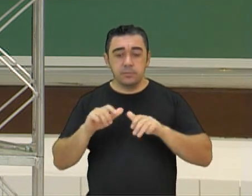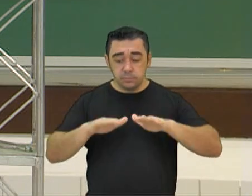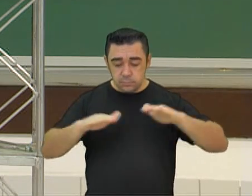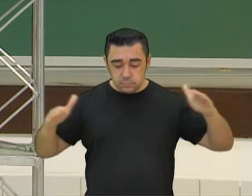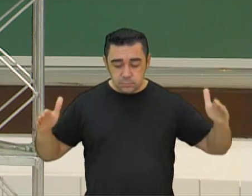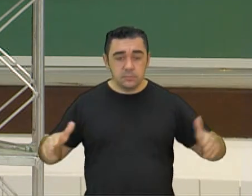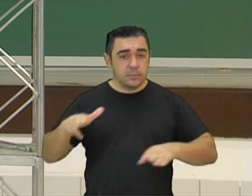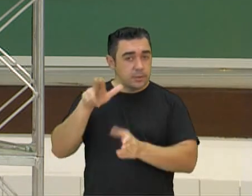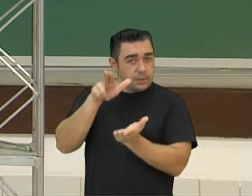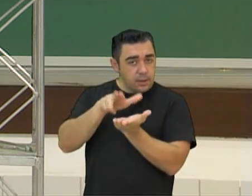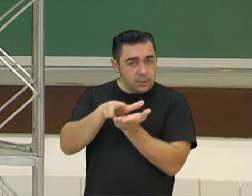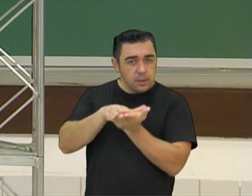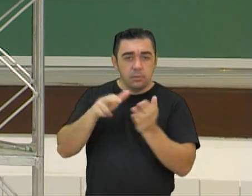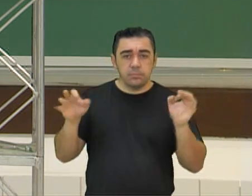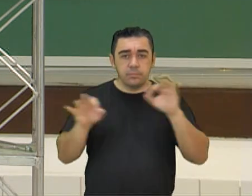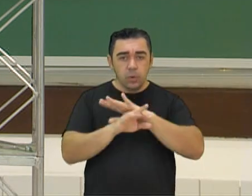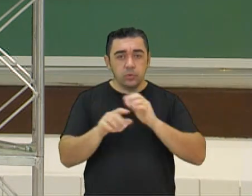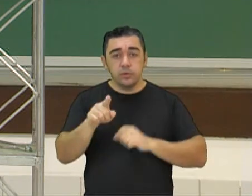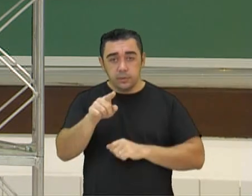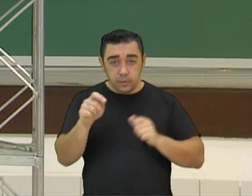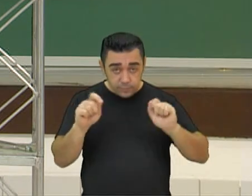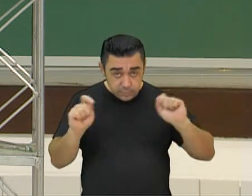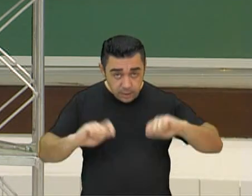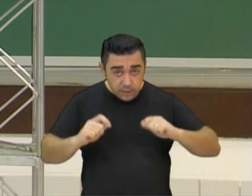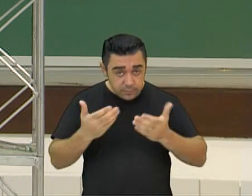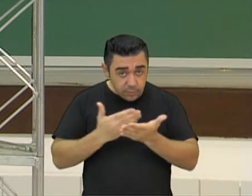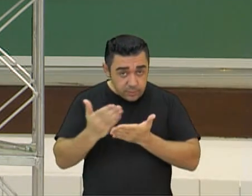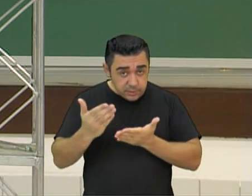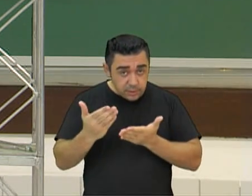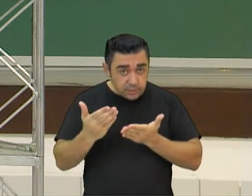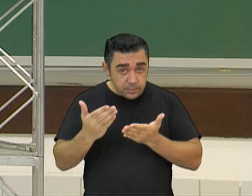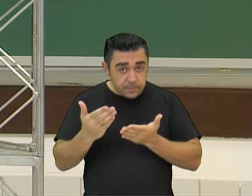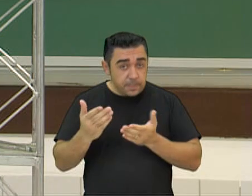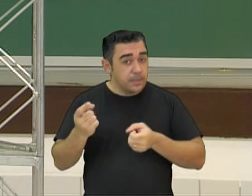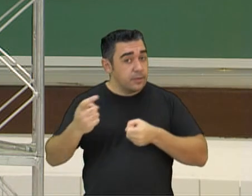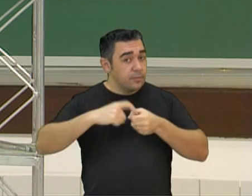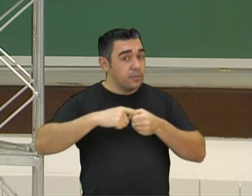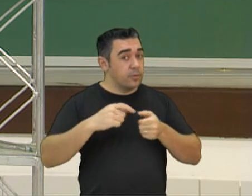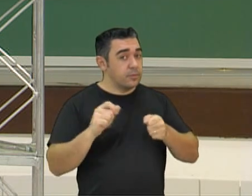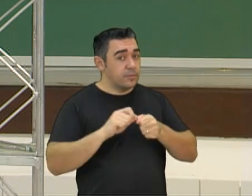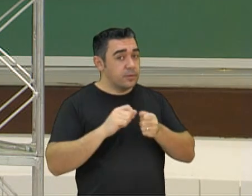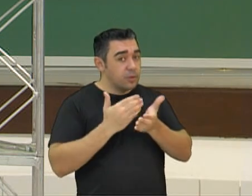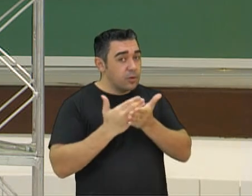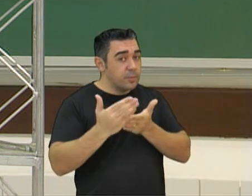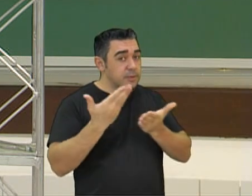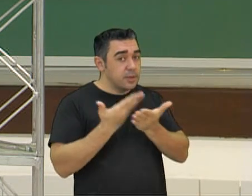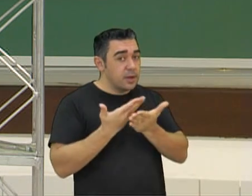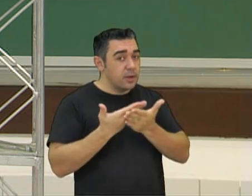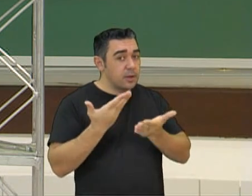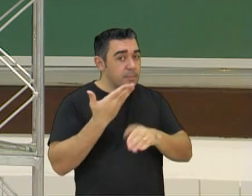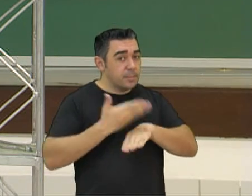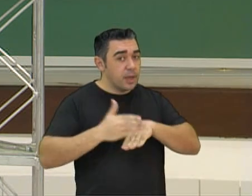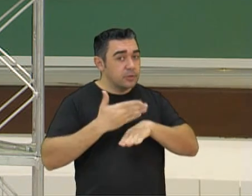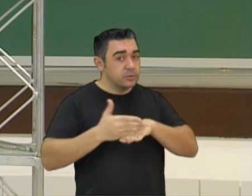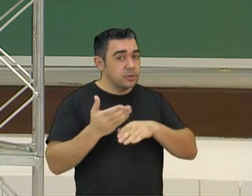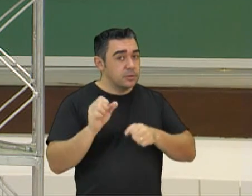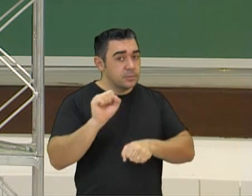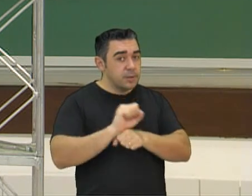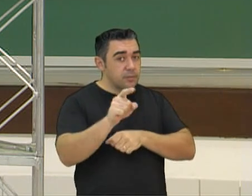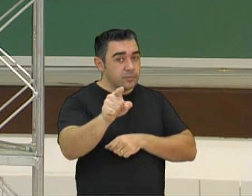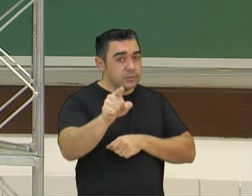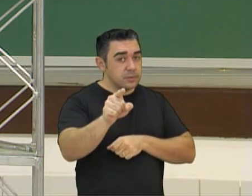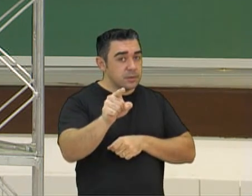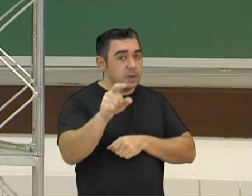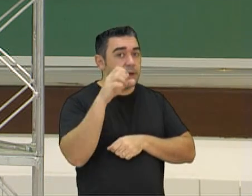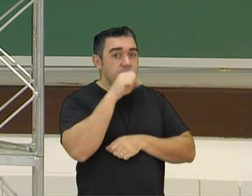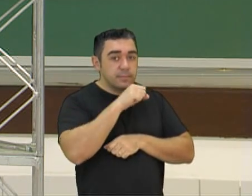você deitado. Está excelente. Vamos lá? Então, já a gente volta e a gente vai iniciar a nossa prática. Estou aguardando você,